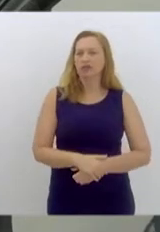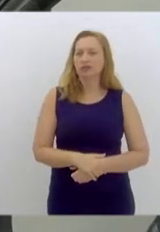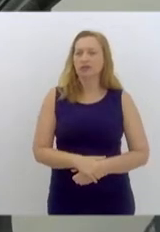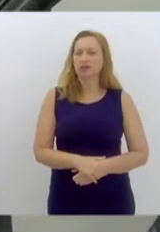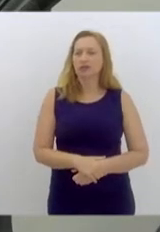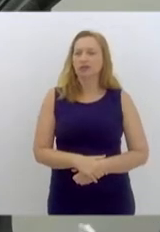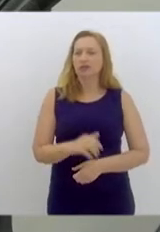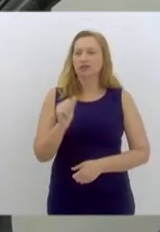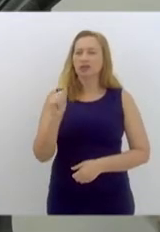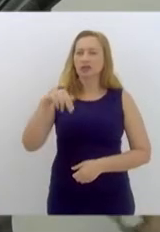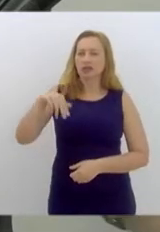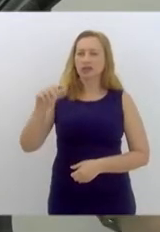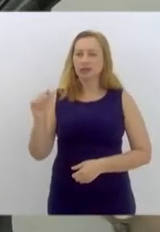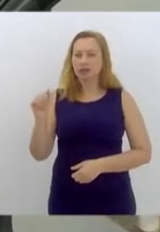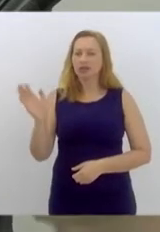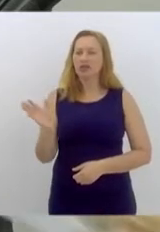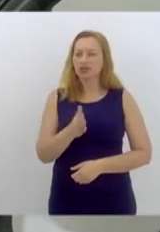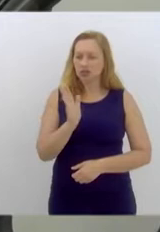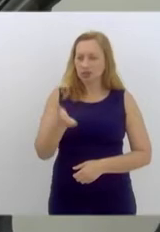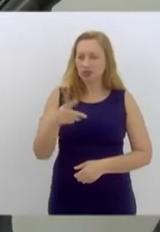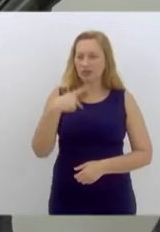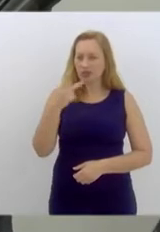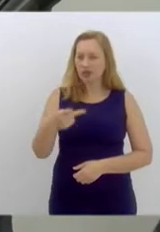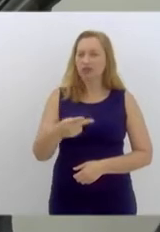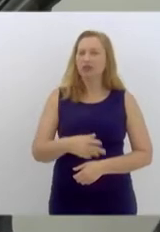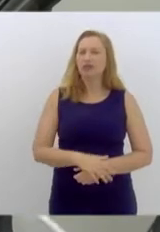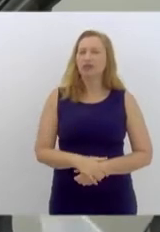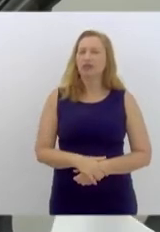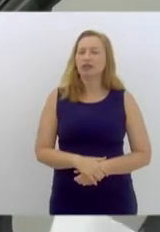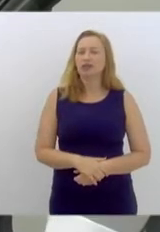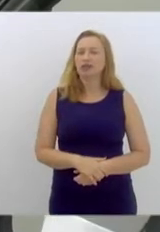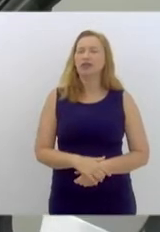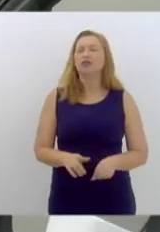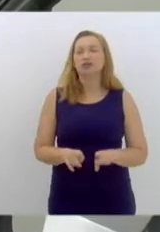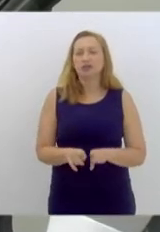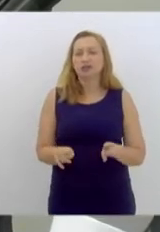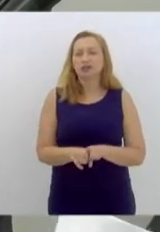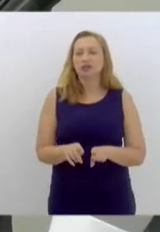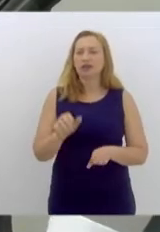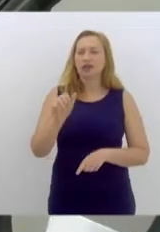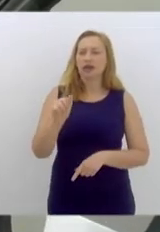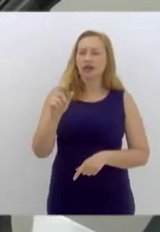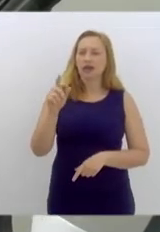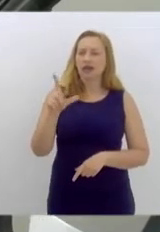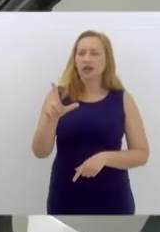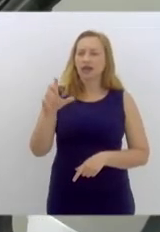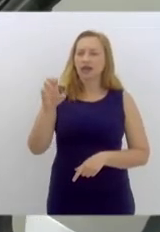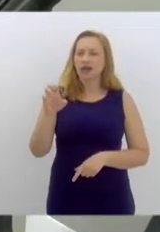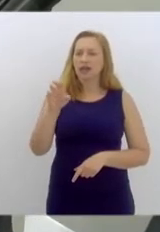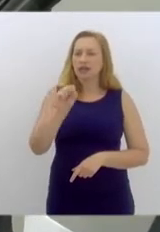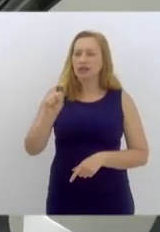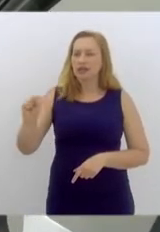Ana Valentina, que eu já anunciei, mas também o Alessandro Jordão.